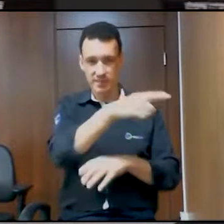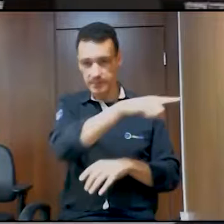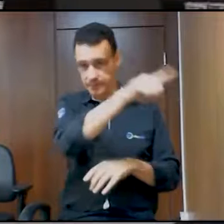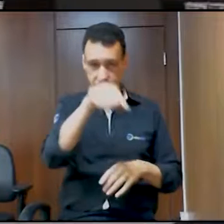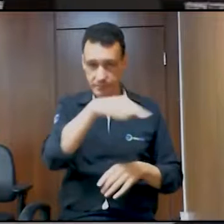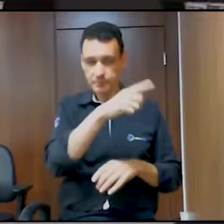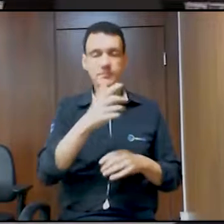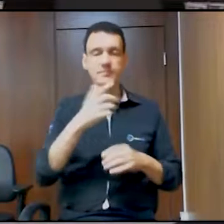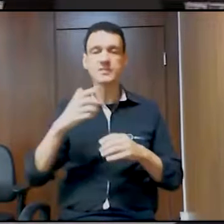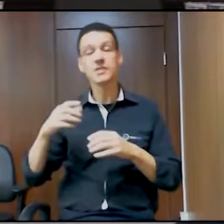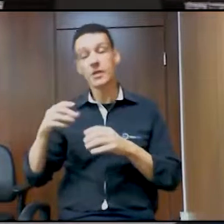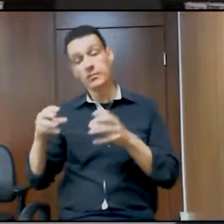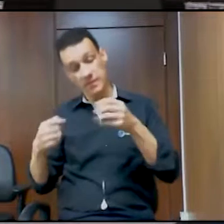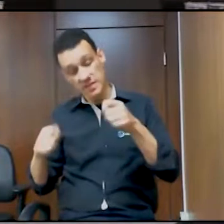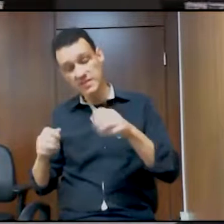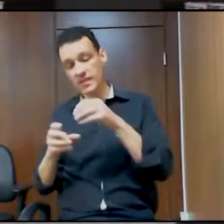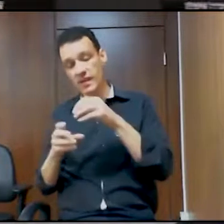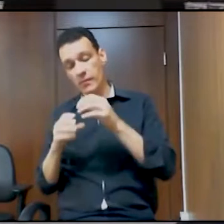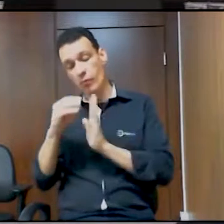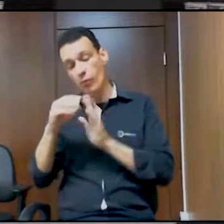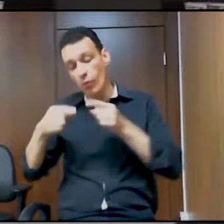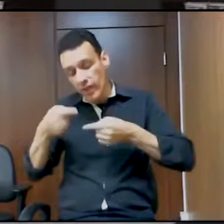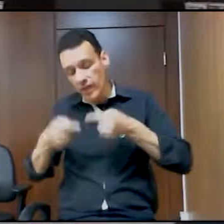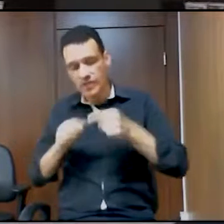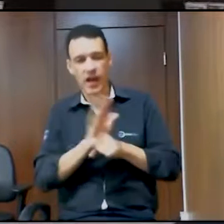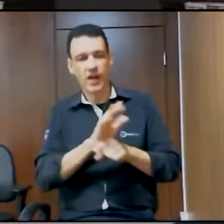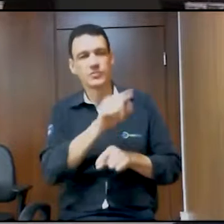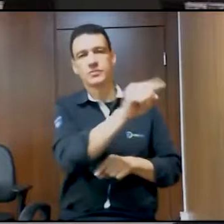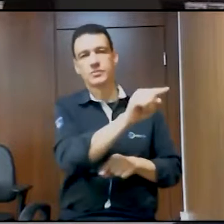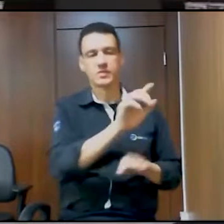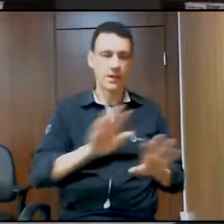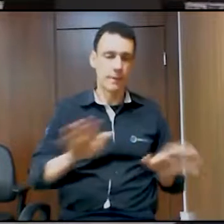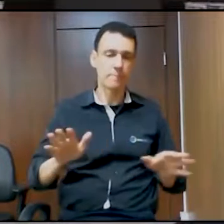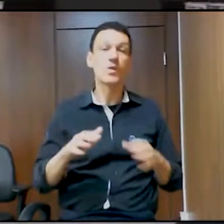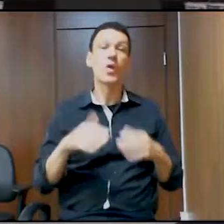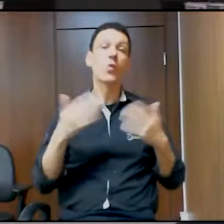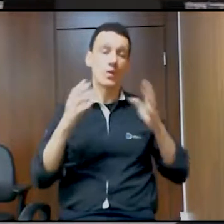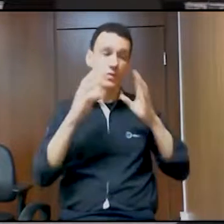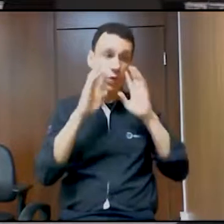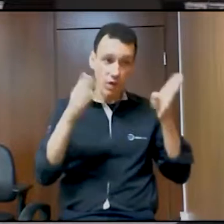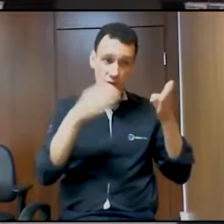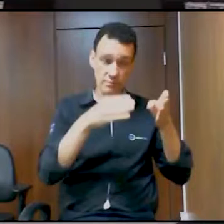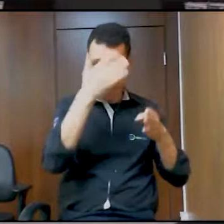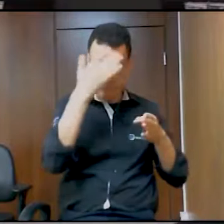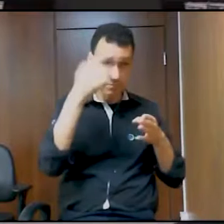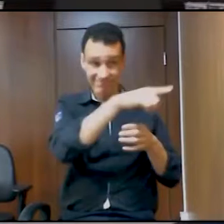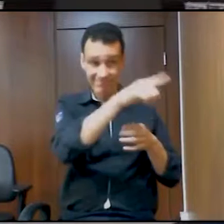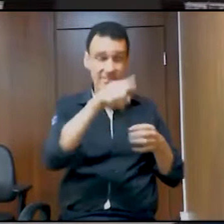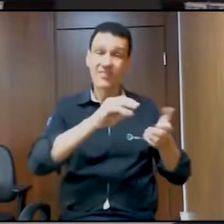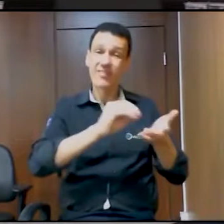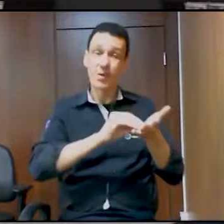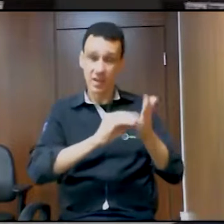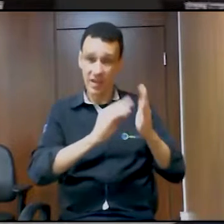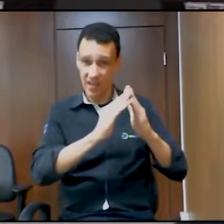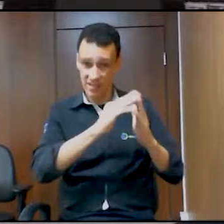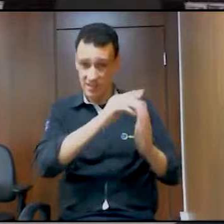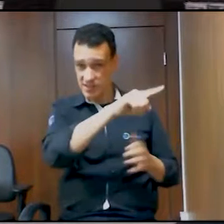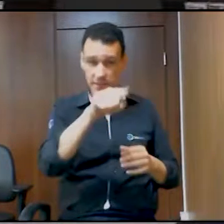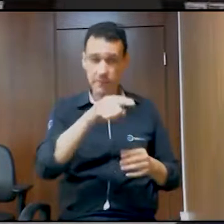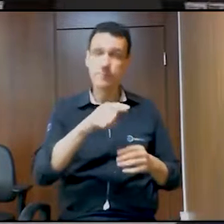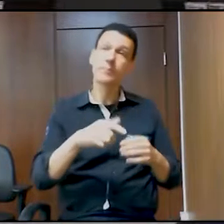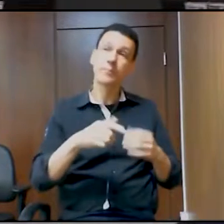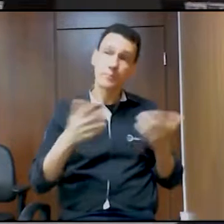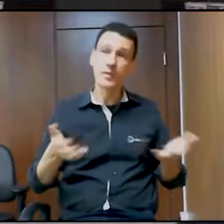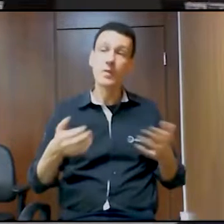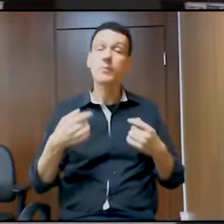de rua e da política. Então, quando a gente precisa olhar para a população em situação de rua enquanto demanda habitacional, a gente tem que olhar a população em